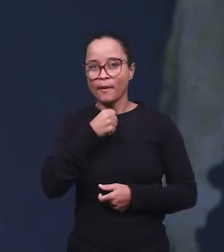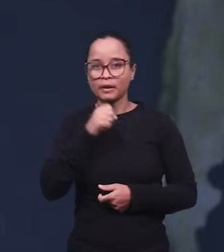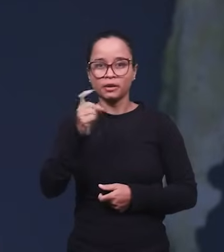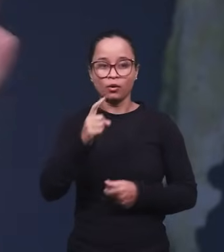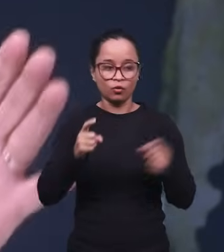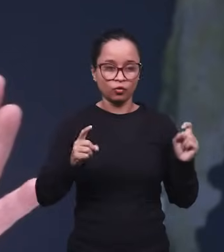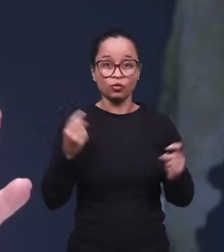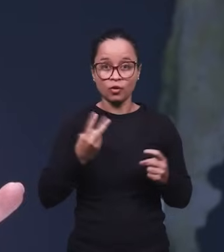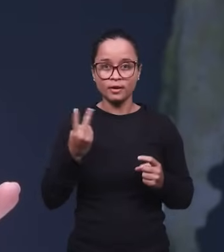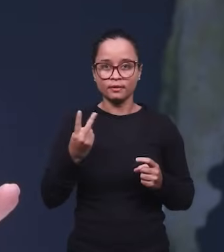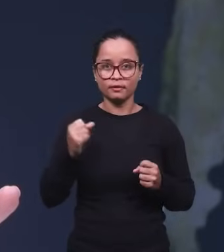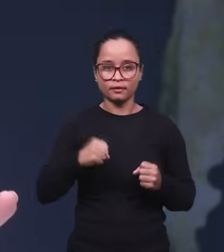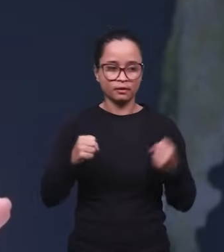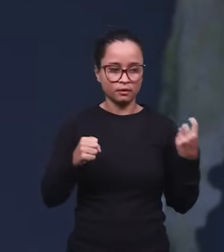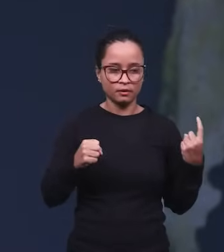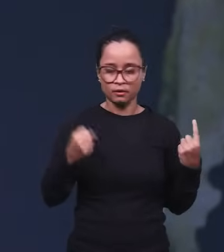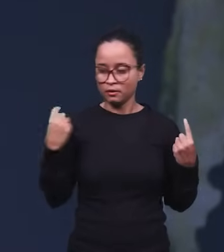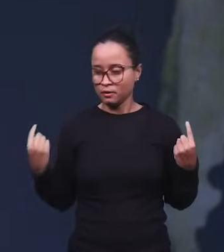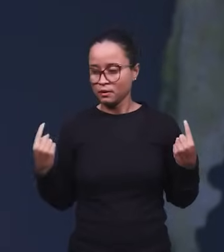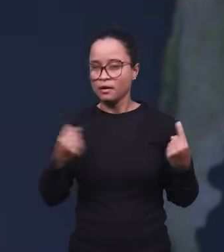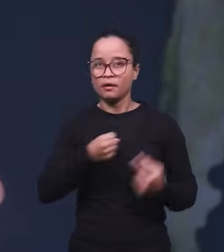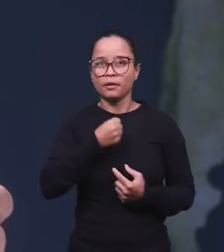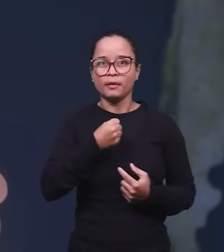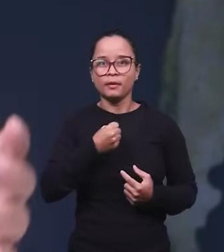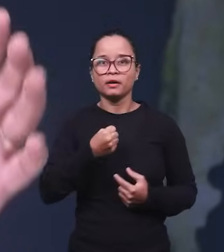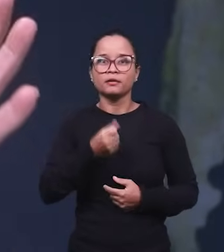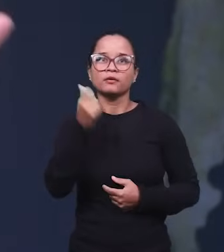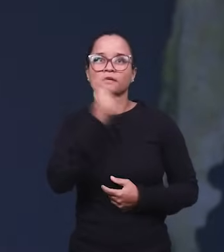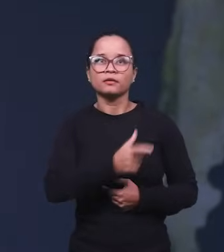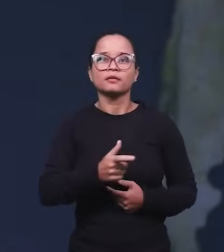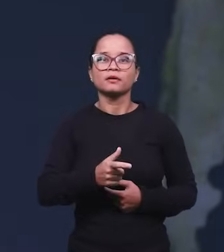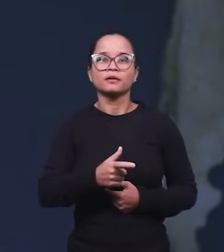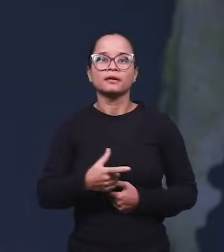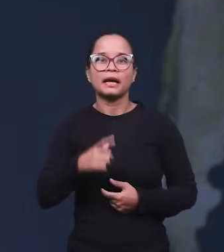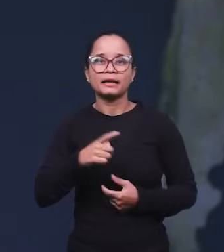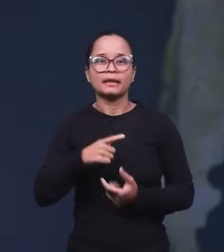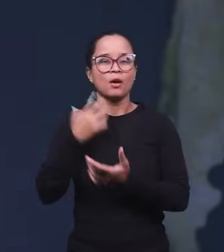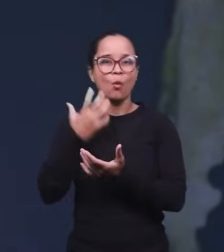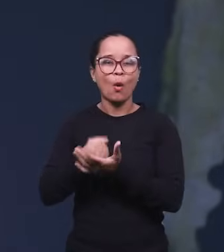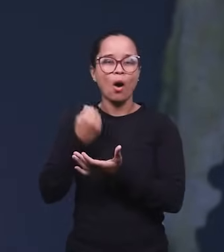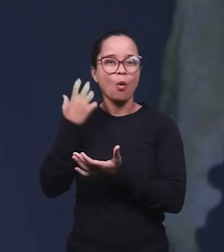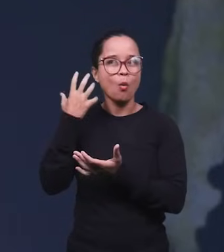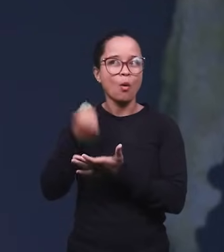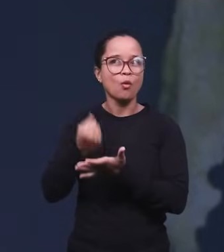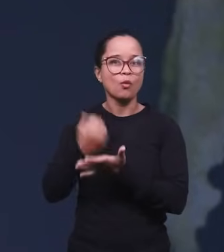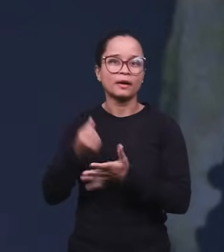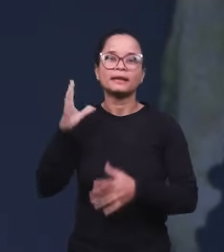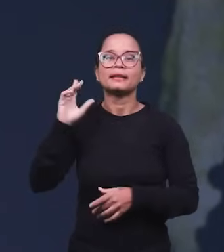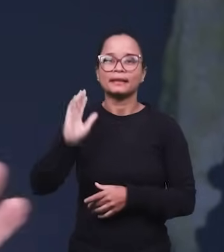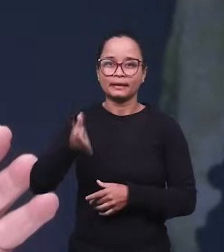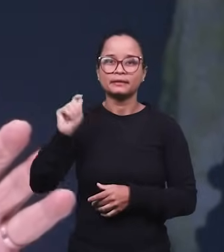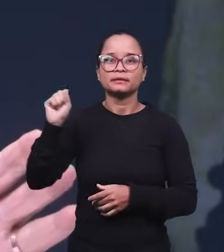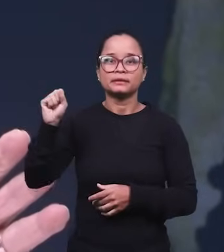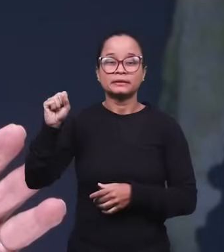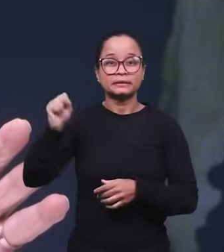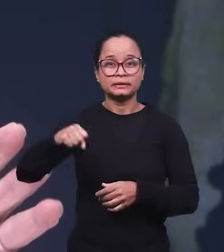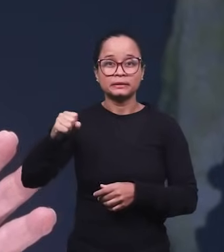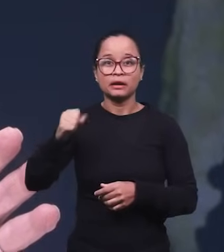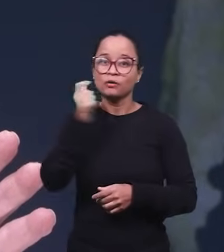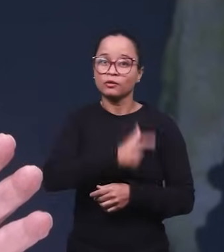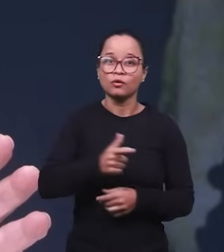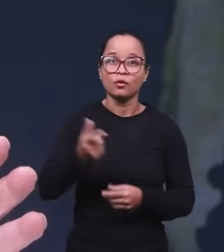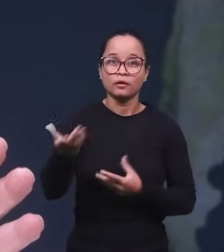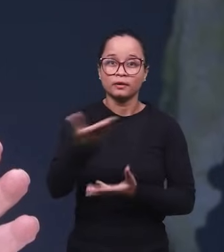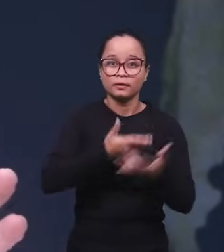microfone, os dois usavam microfone. Eu até quero ver se é possível passar aqui um pequeno áudio para mostrar como é que nós conseguimos fazer